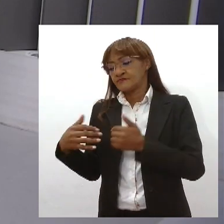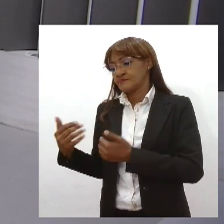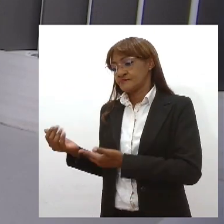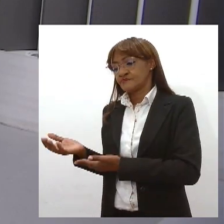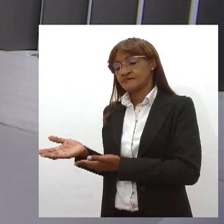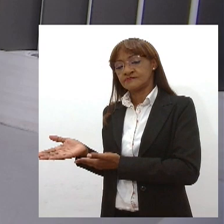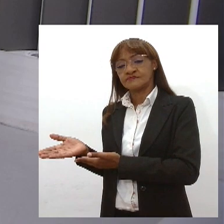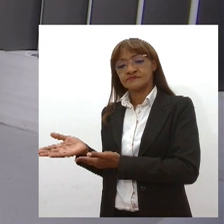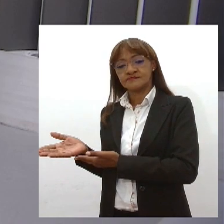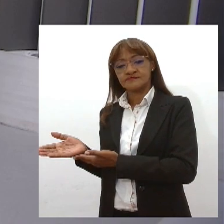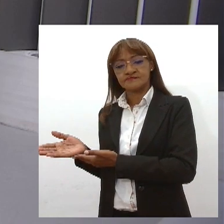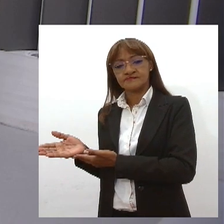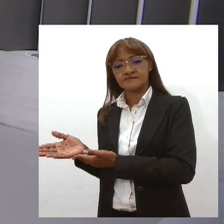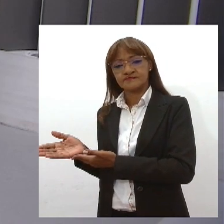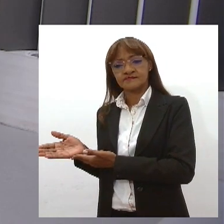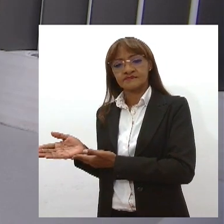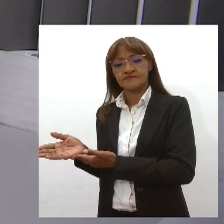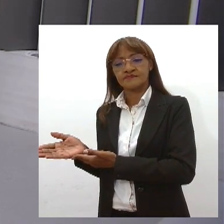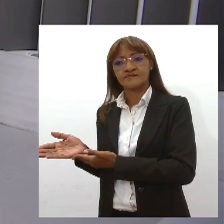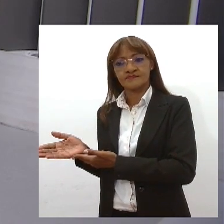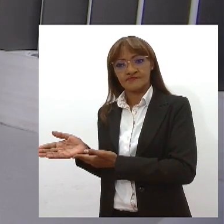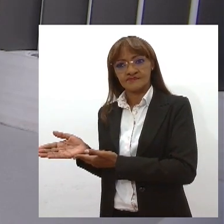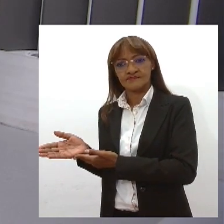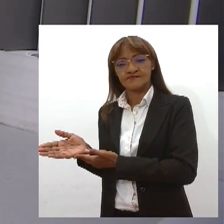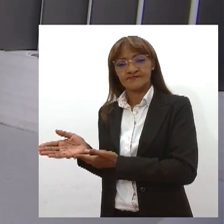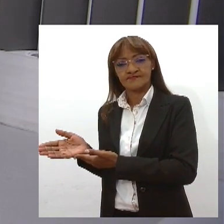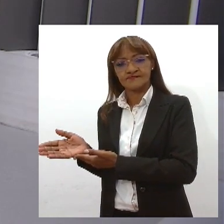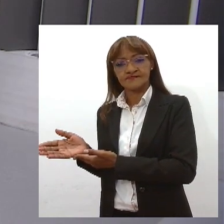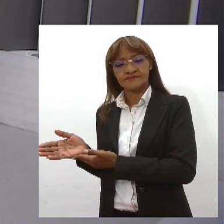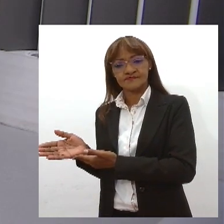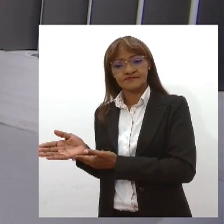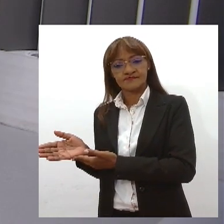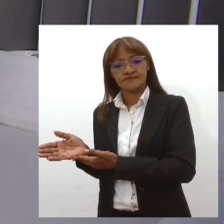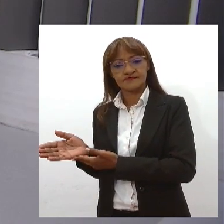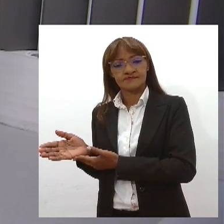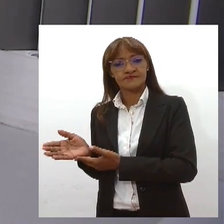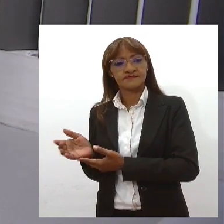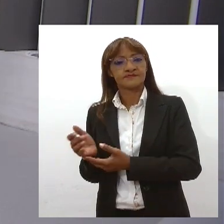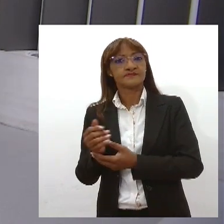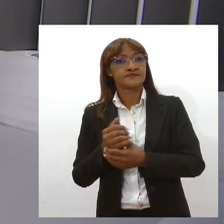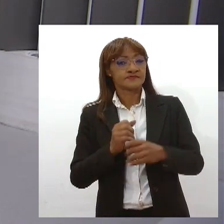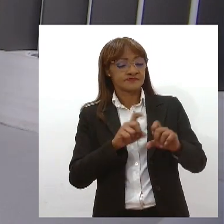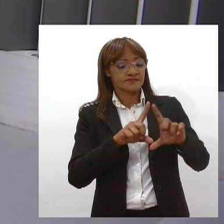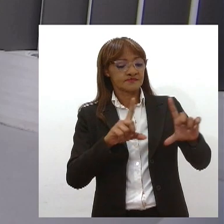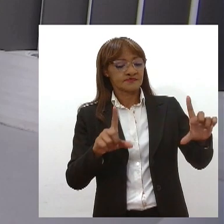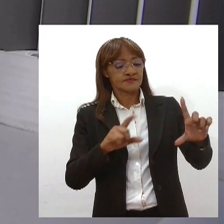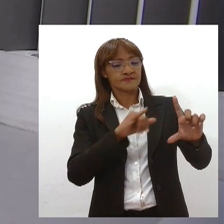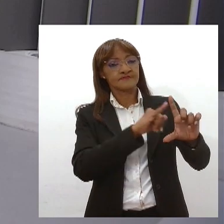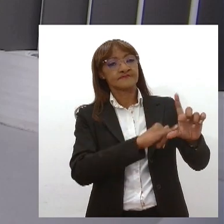através do @TVALESE5.2. No Twitter, @TVALESE, no QR Code aqui na tela, você